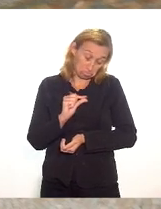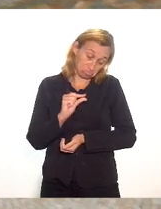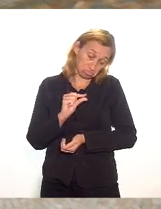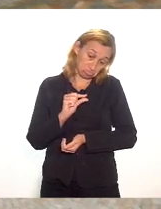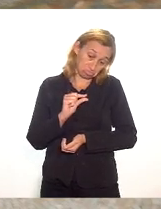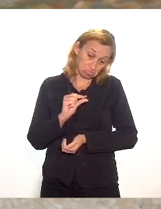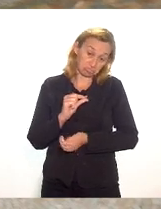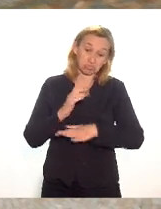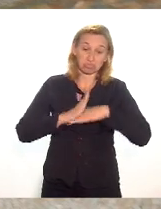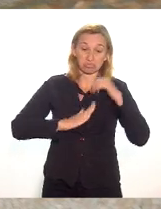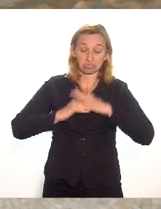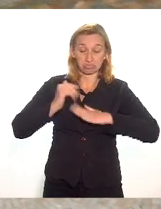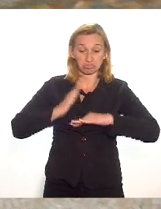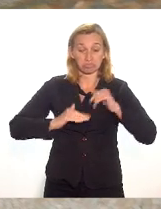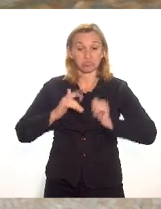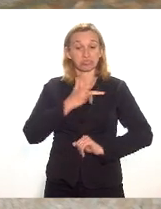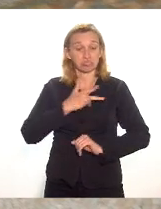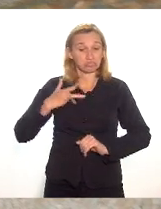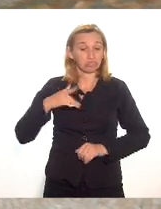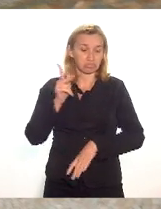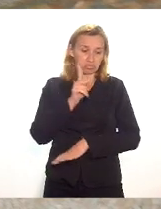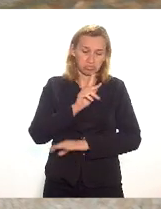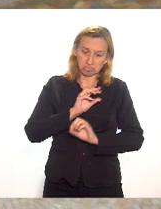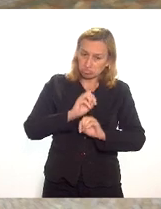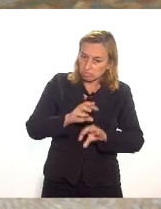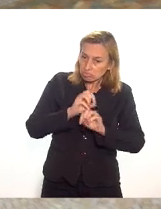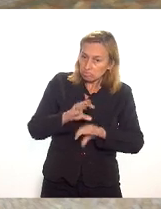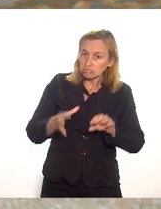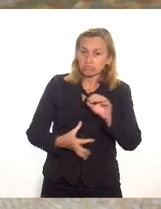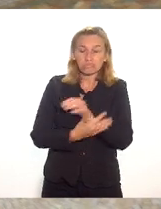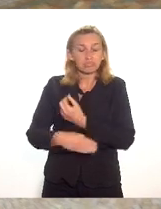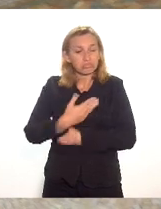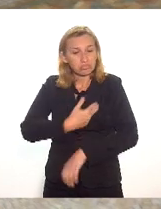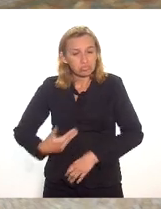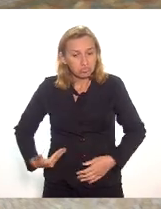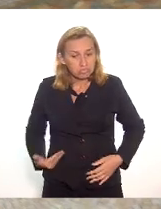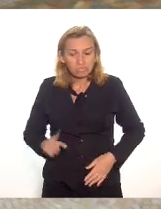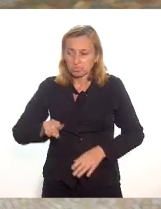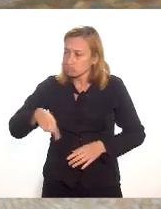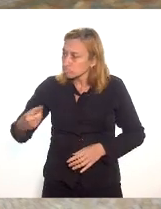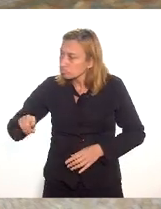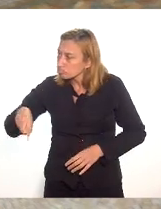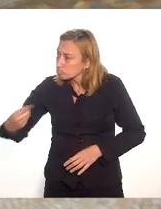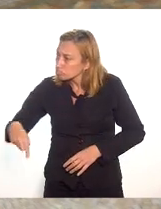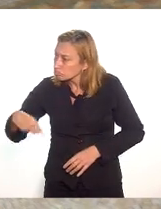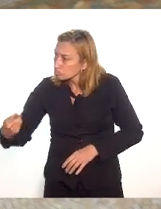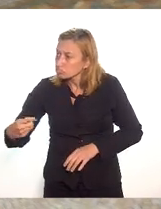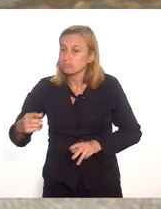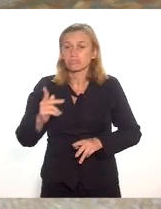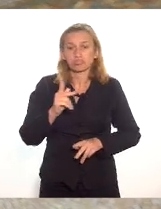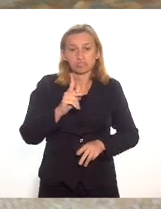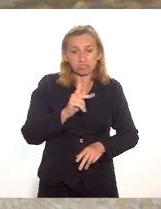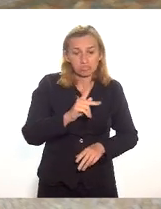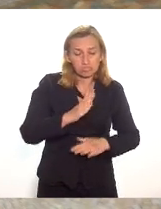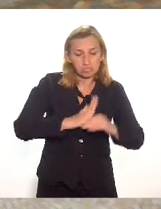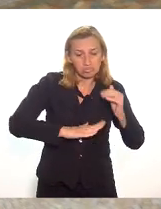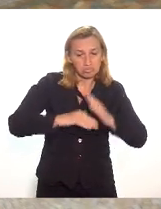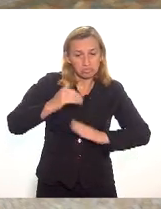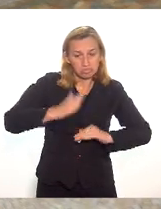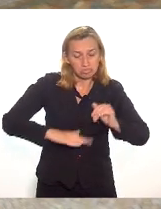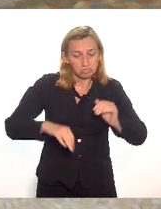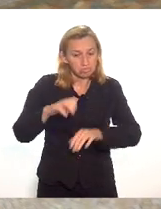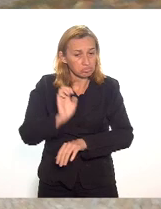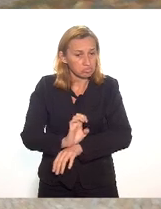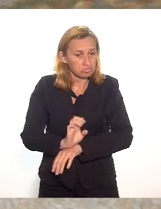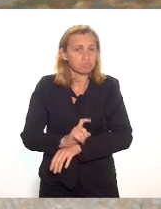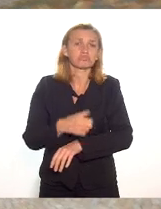da saúde, da educação, da segurança pública e tantos outros profissionais do Estado. Isso tem que